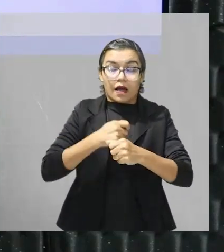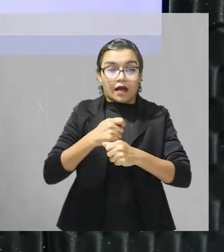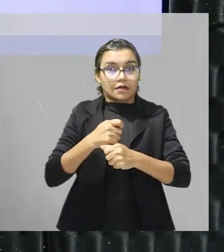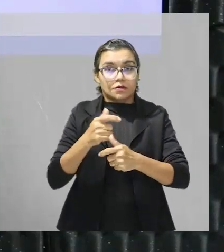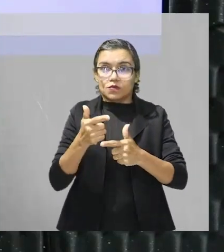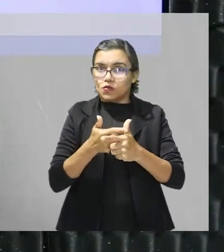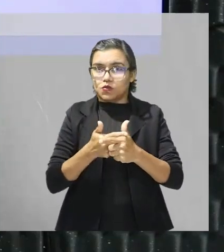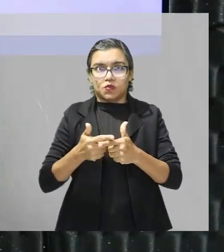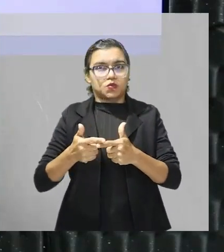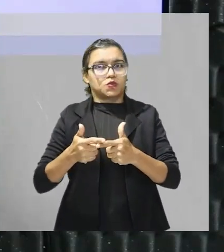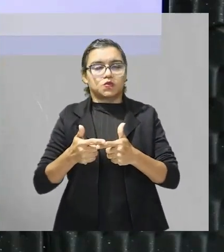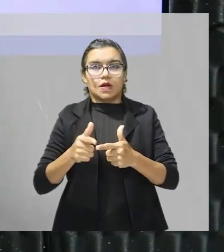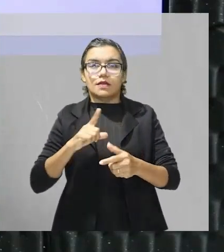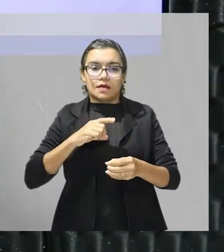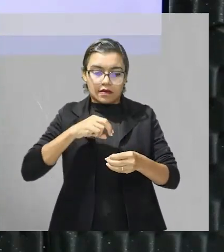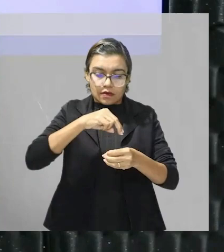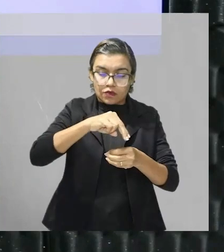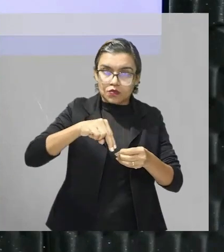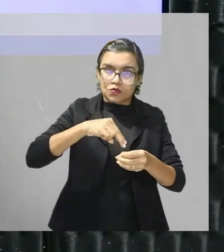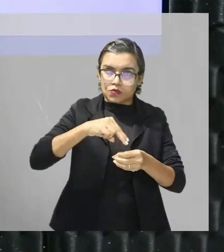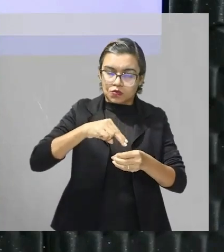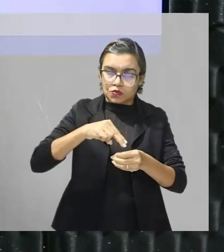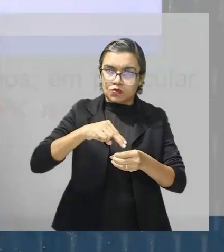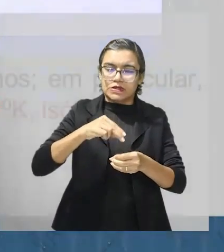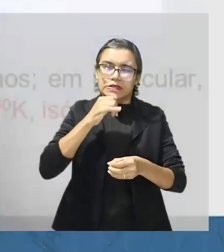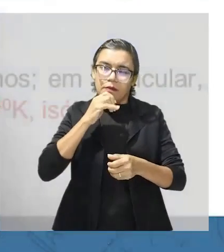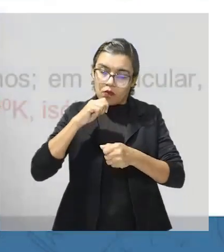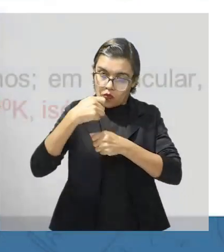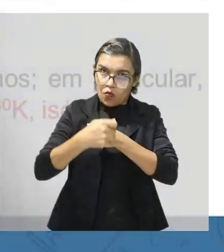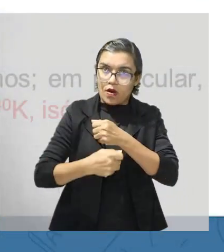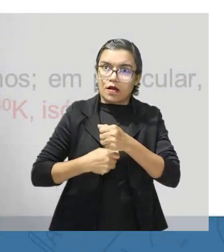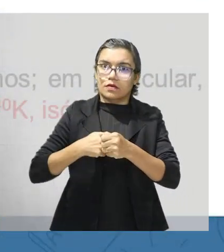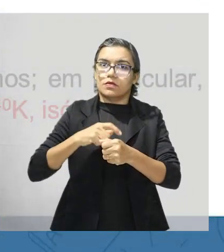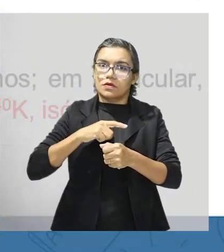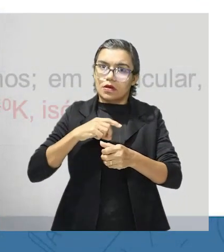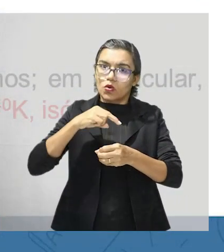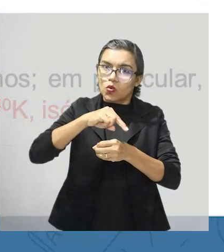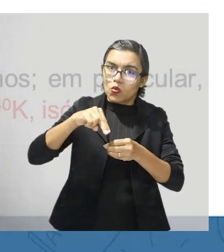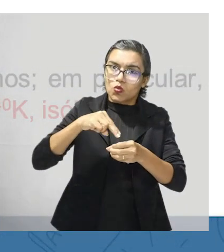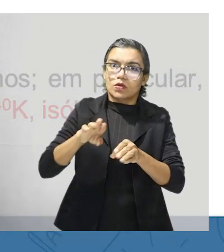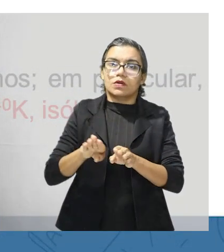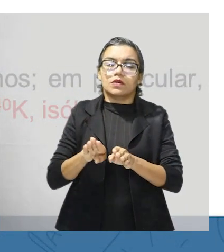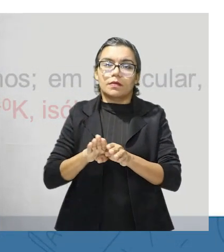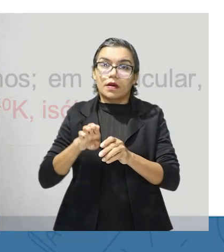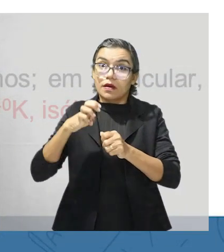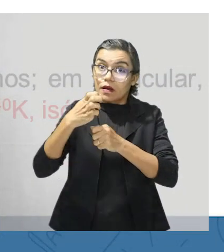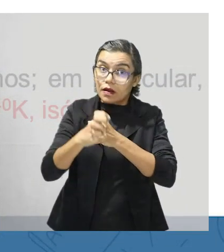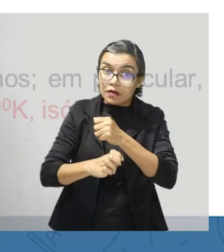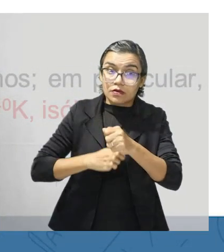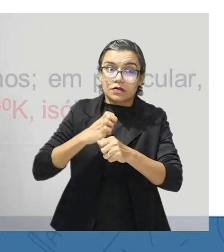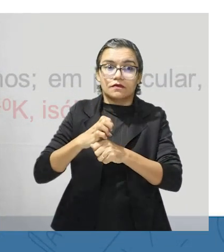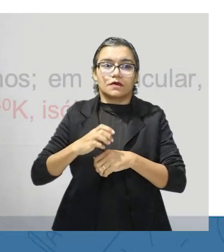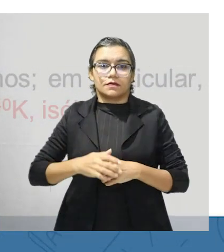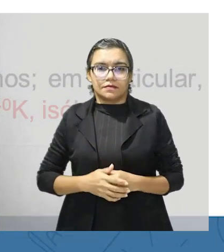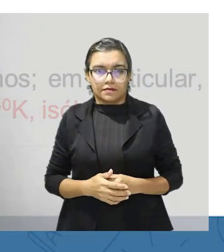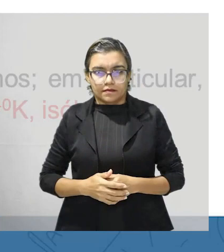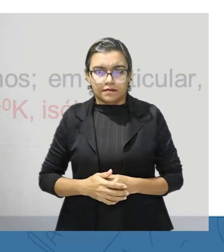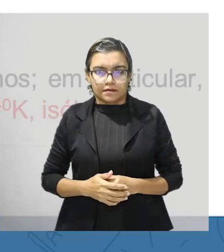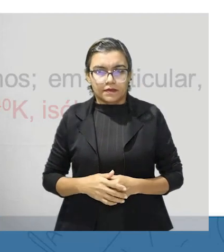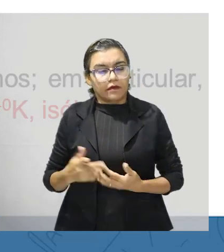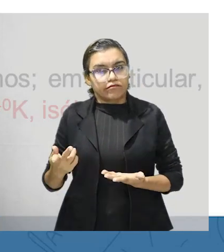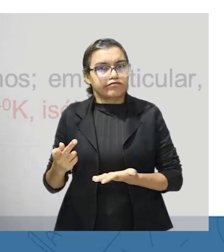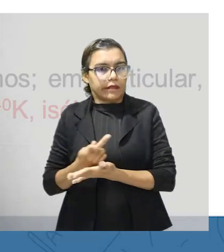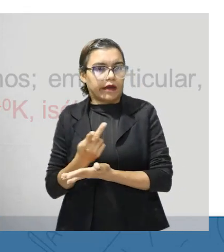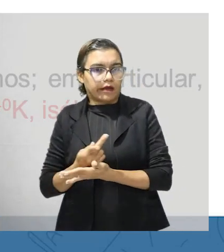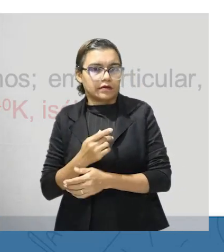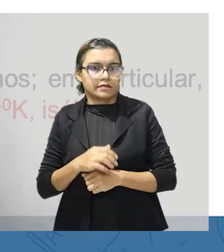o átomo é composto por núcleo E eletrosfera então errado todos os átomos de um dado elemento químicos são idênticos